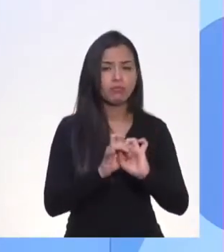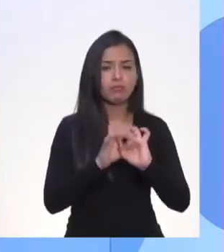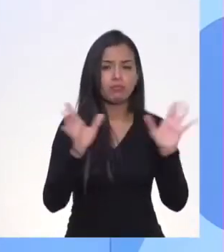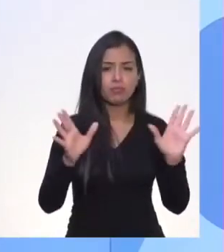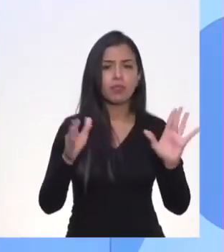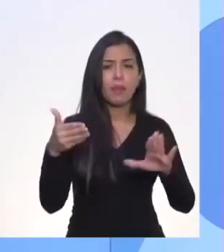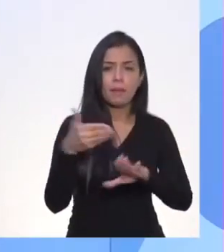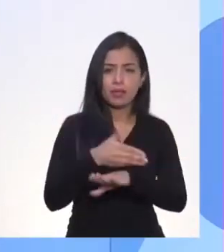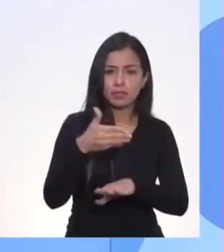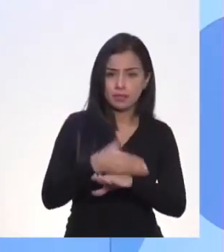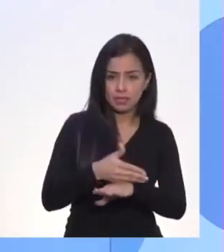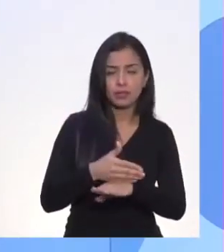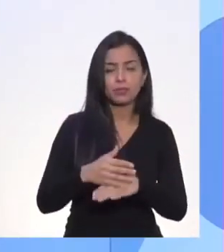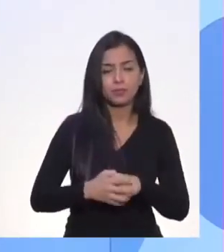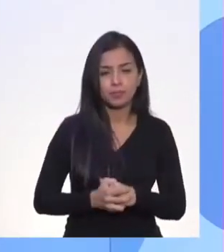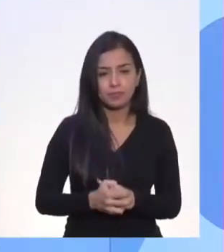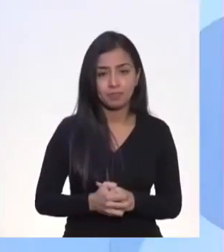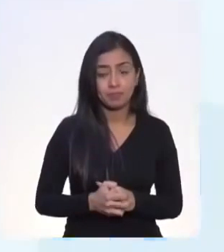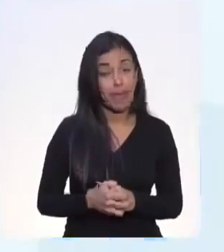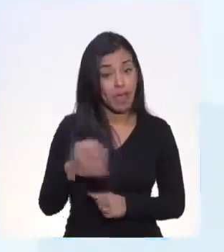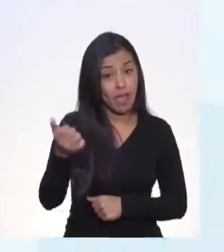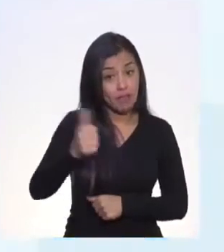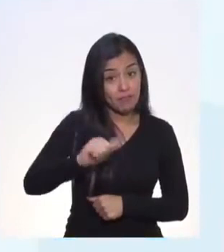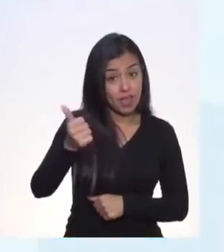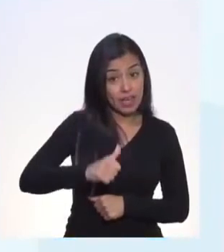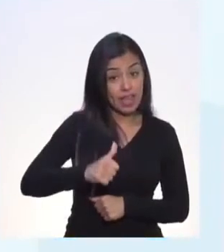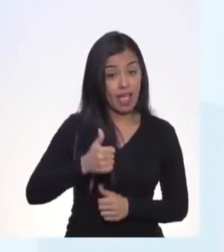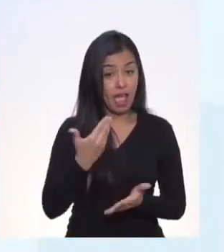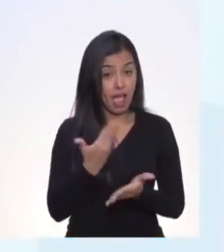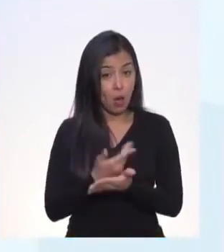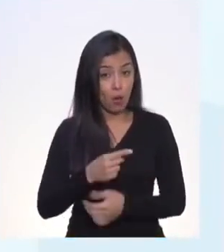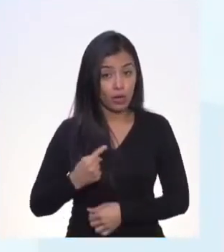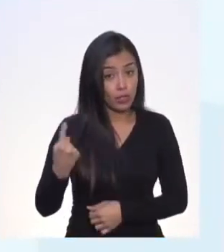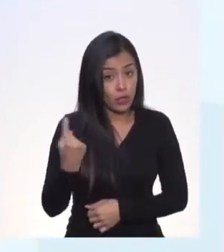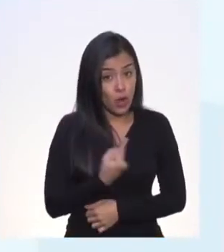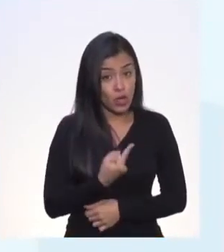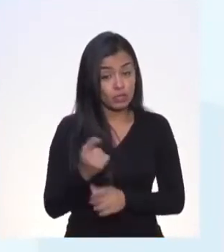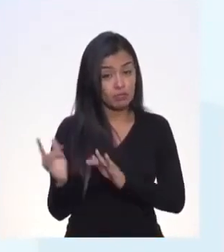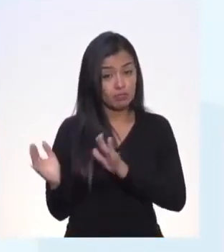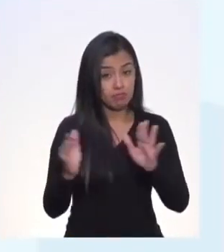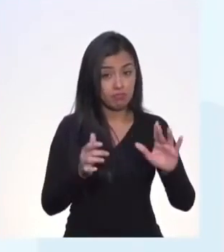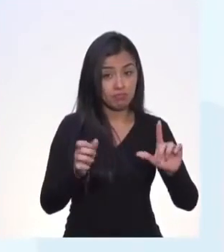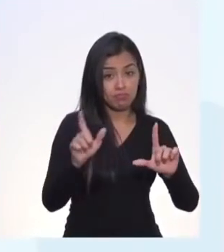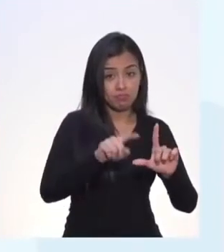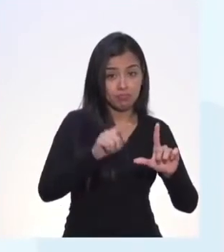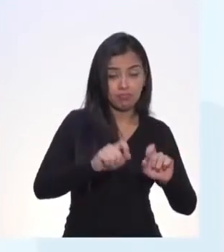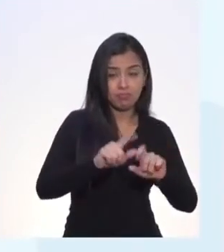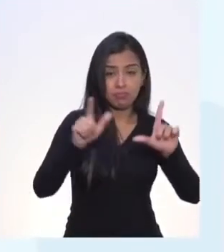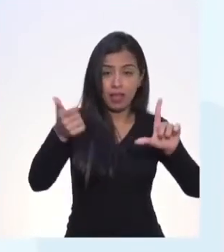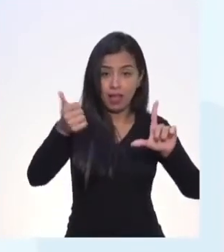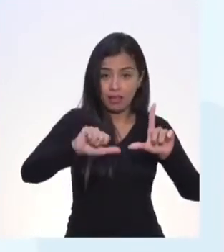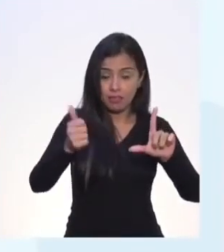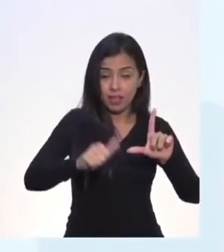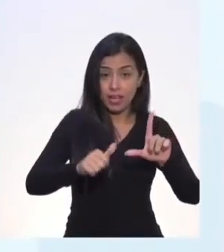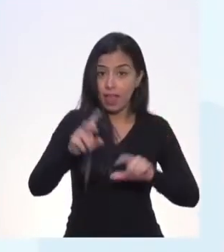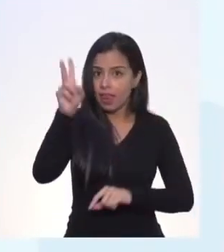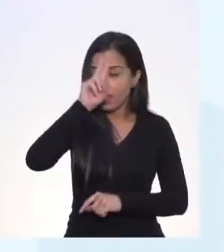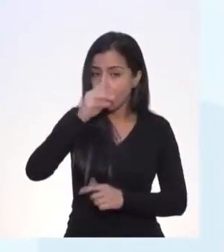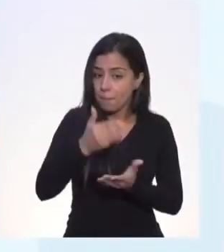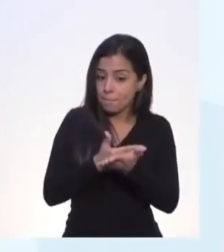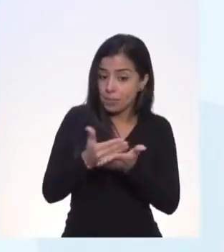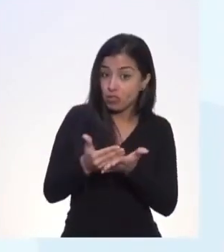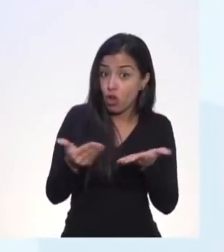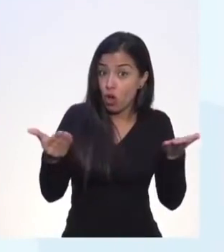dos alunos e professores. Avaliem a nossa aula, como está colocado aqui na tela, e lembre-se, os alunos, que a partir de hoje tem